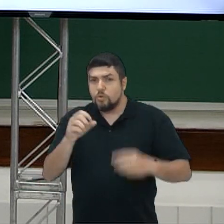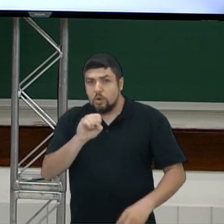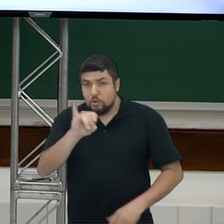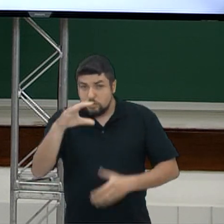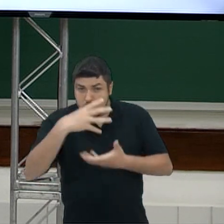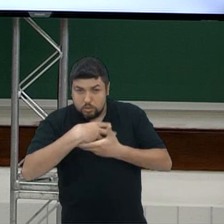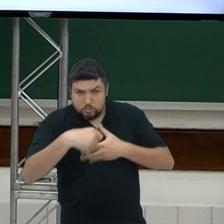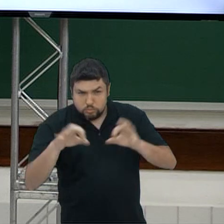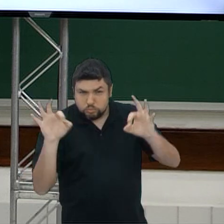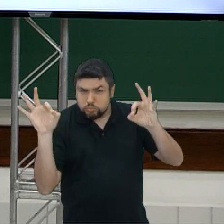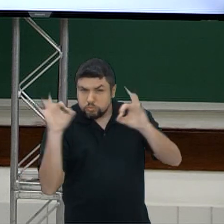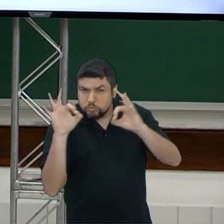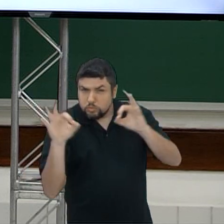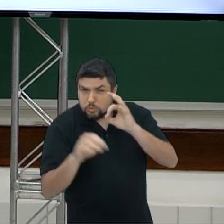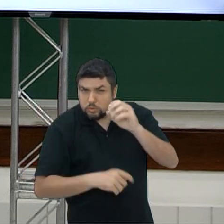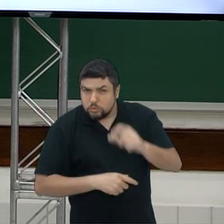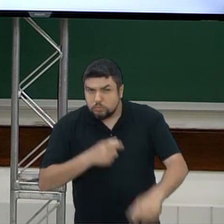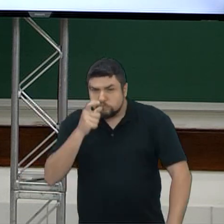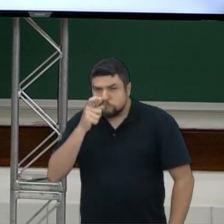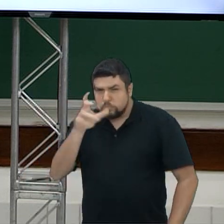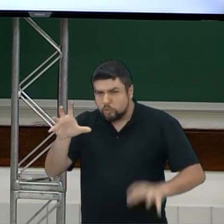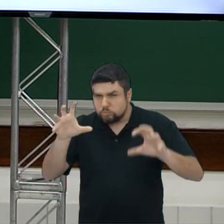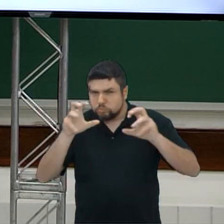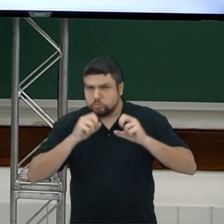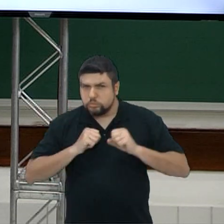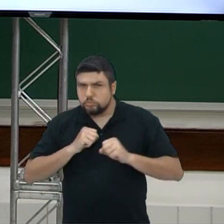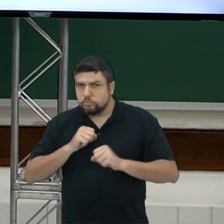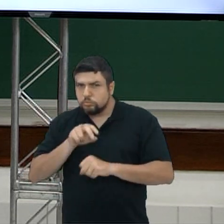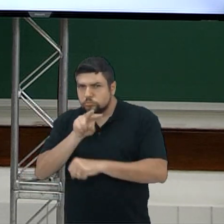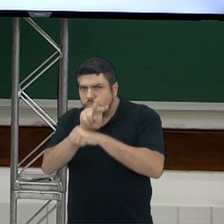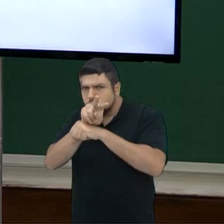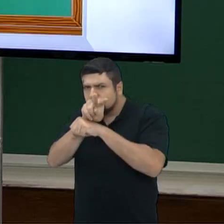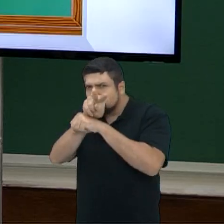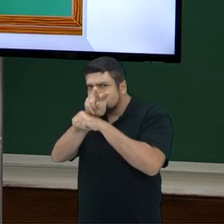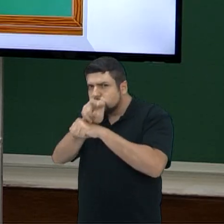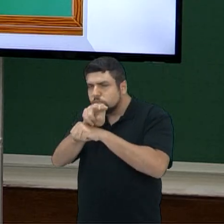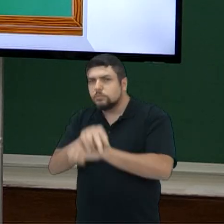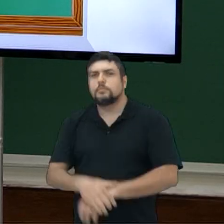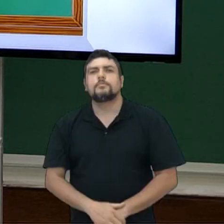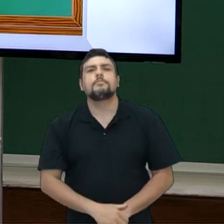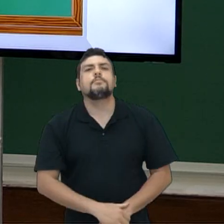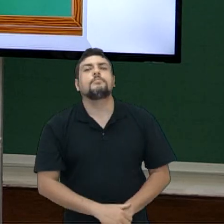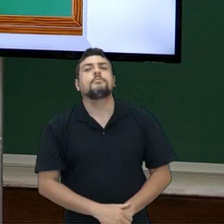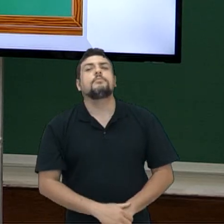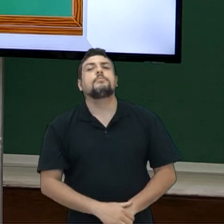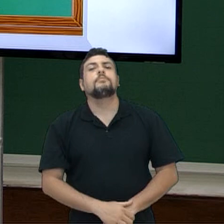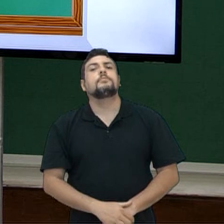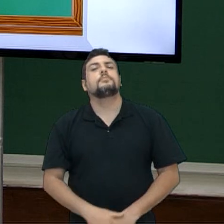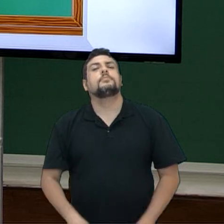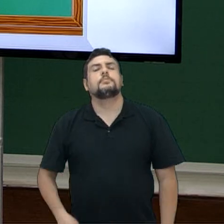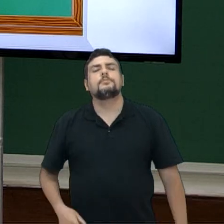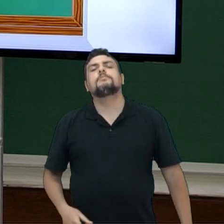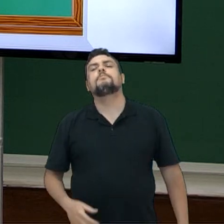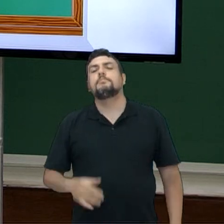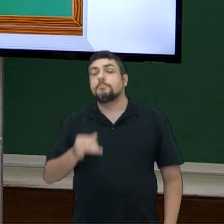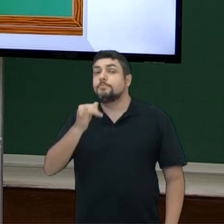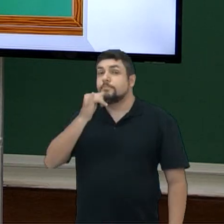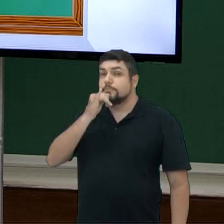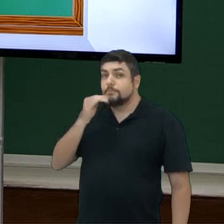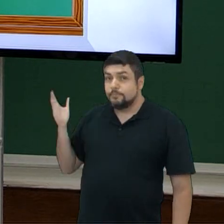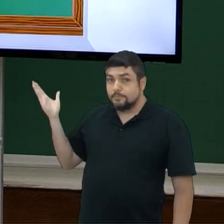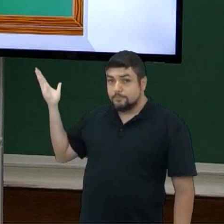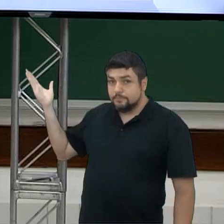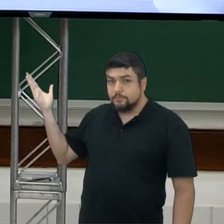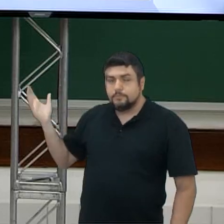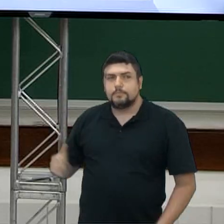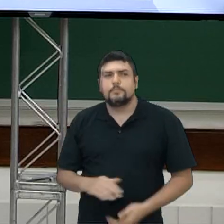você não estiver falando, hein, ó. Tô de olho, viu, galera? Vamos fazer alguns exemplos, tá?